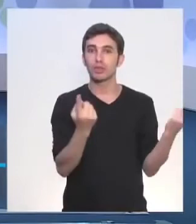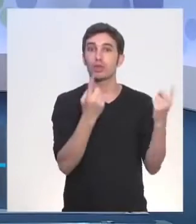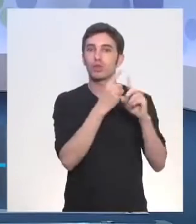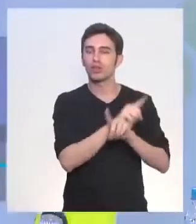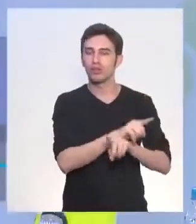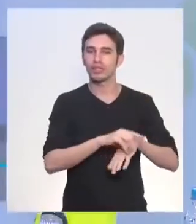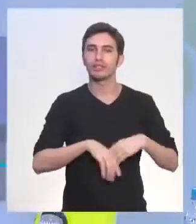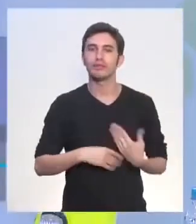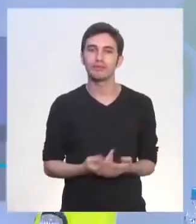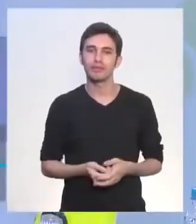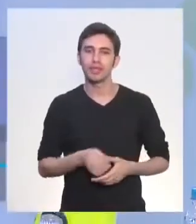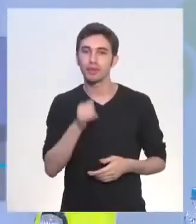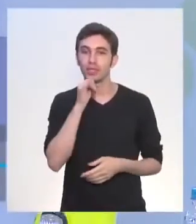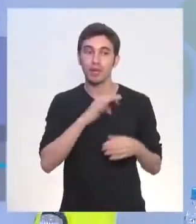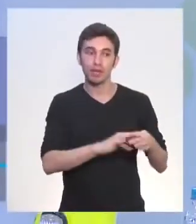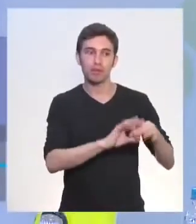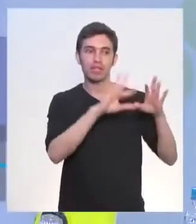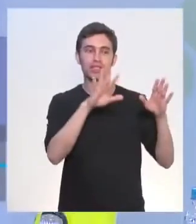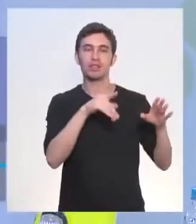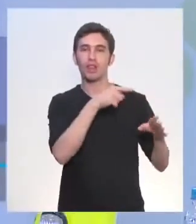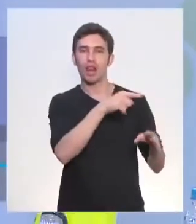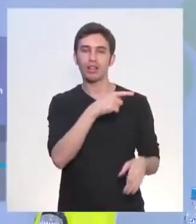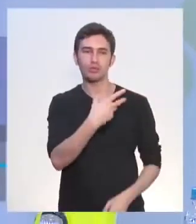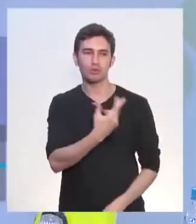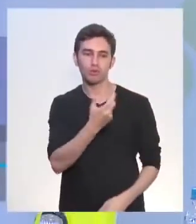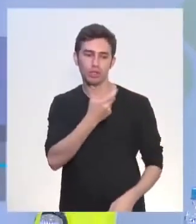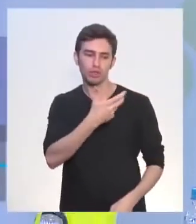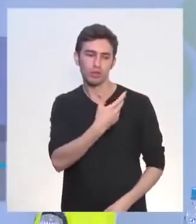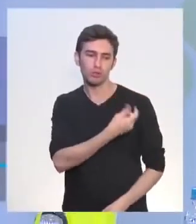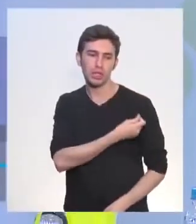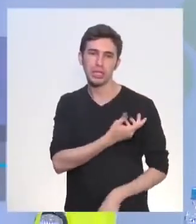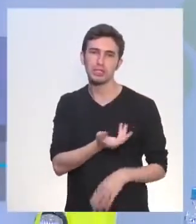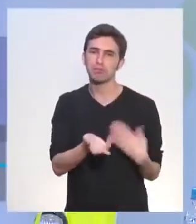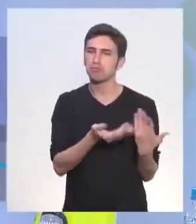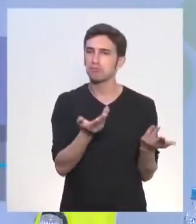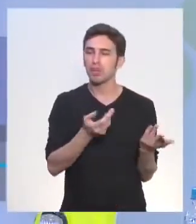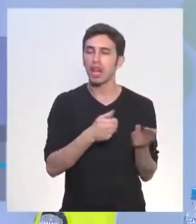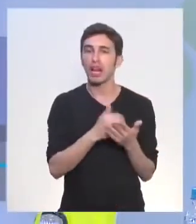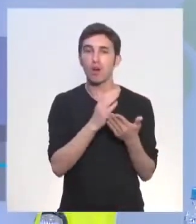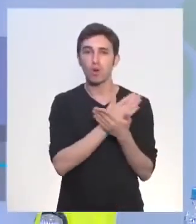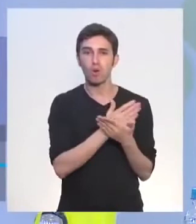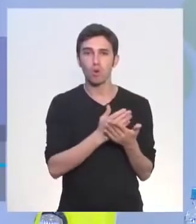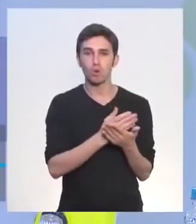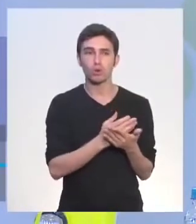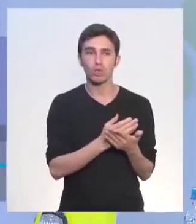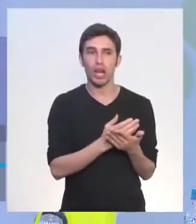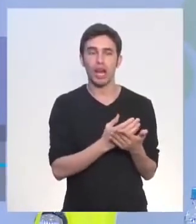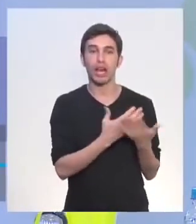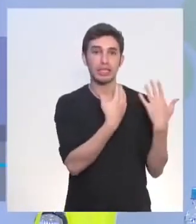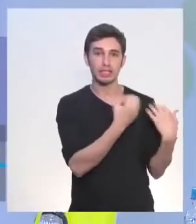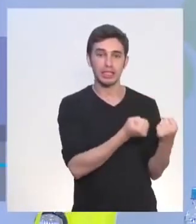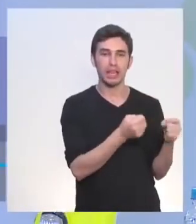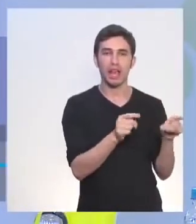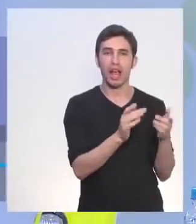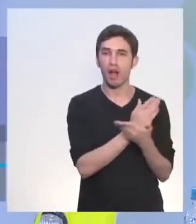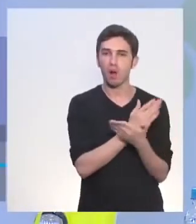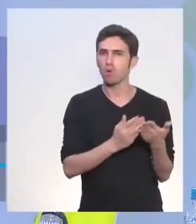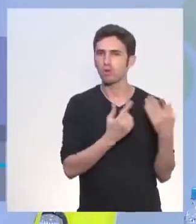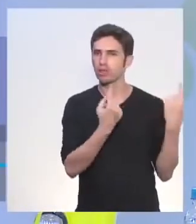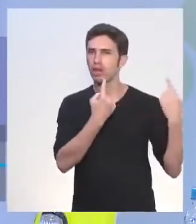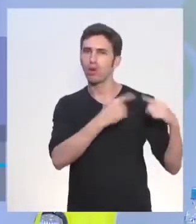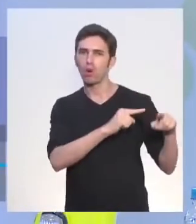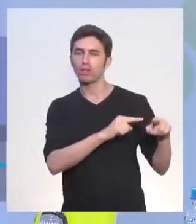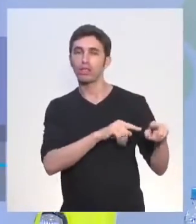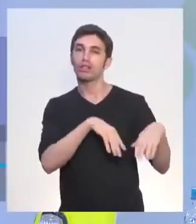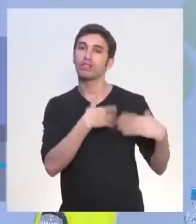liberação de determinada substância, né? Uns são a favor, outros contra. Então, geralmente, o artigo de opinião ele vem se posicionando,